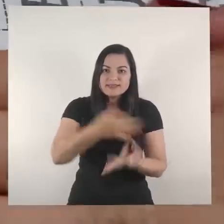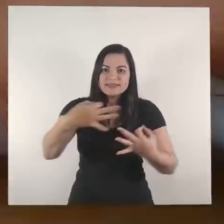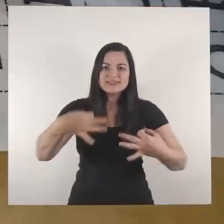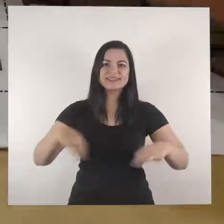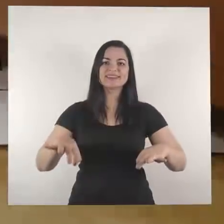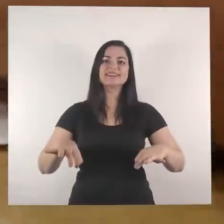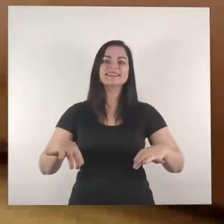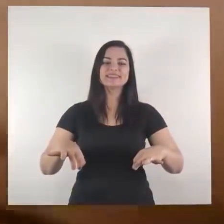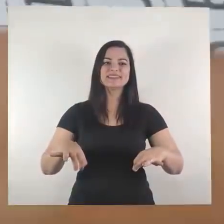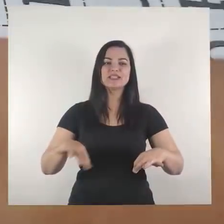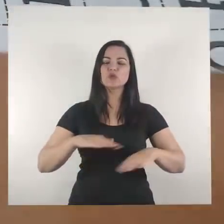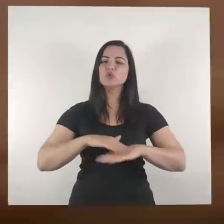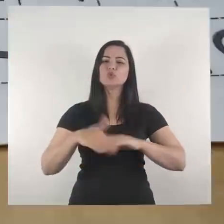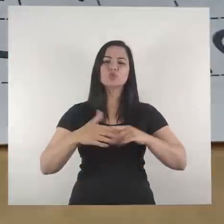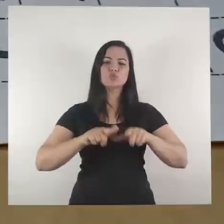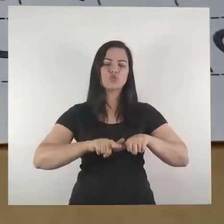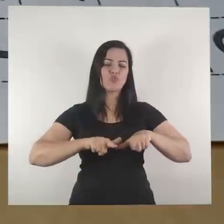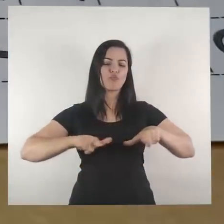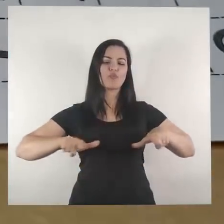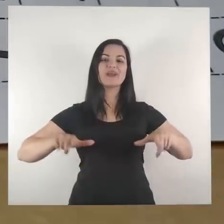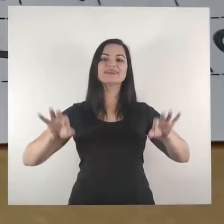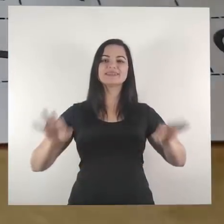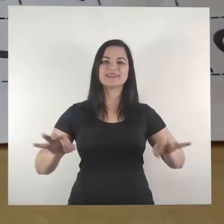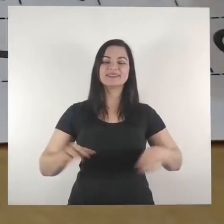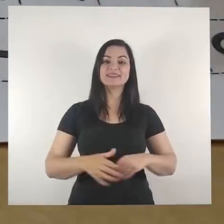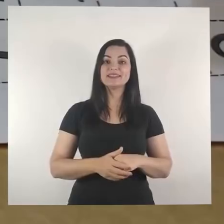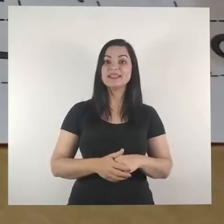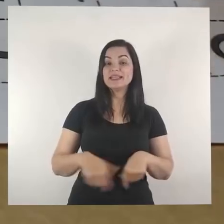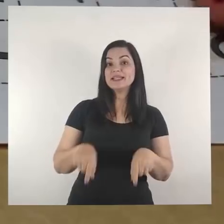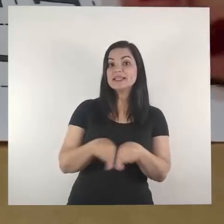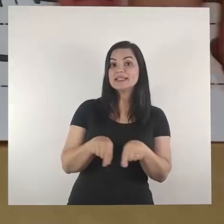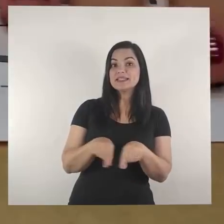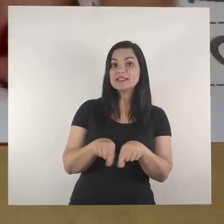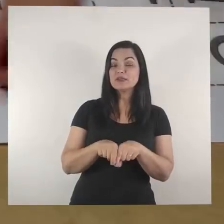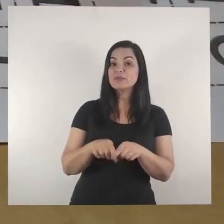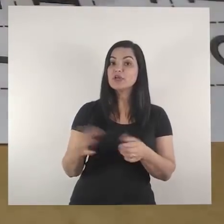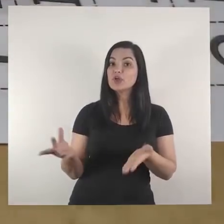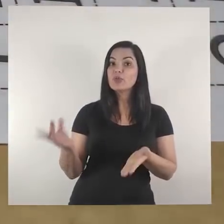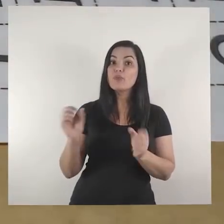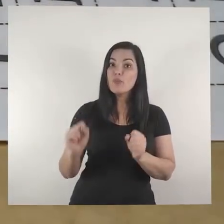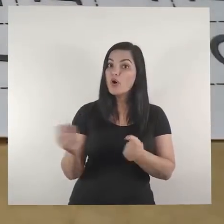ficar bem retinho. Você pode também colocar aquele